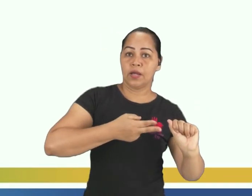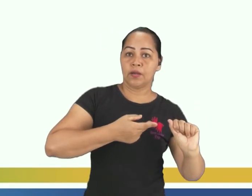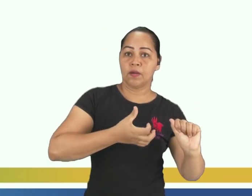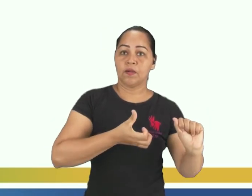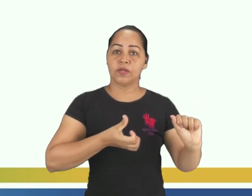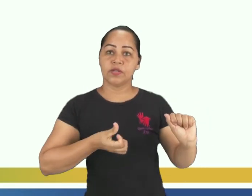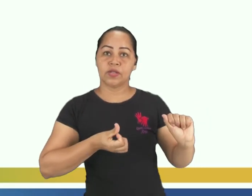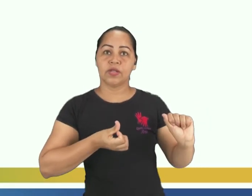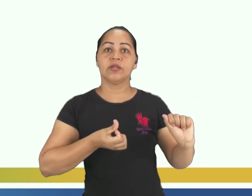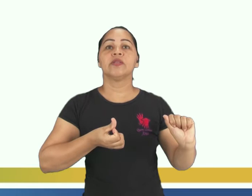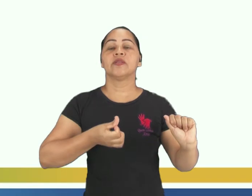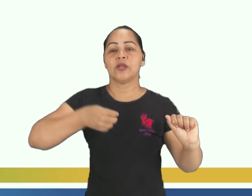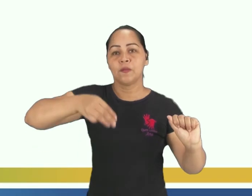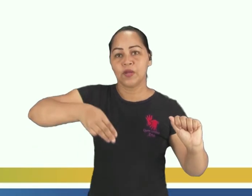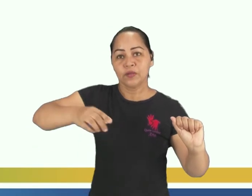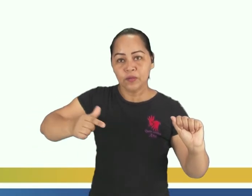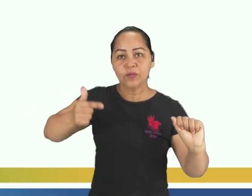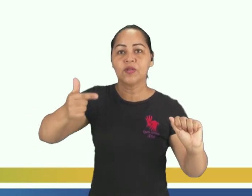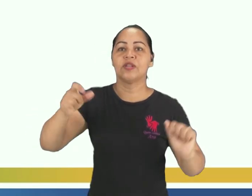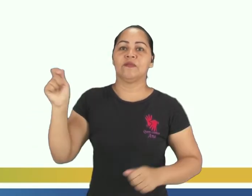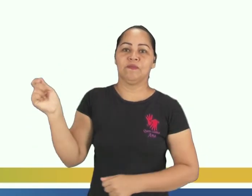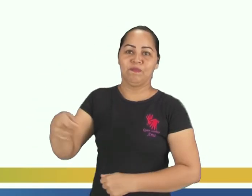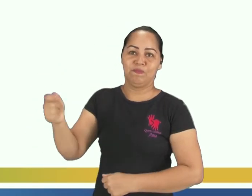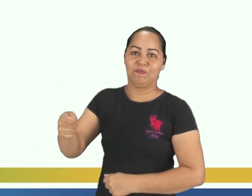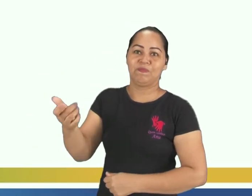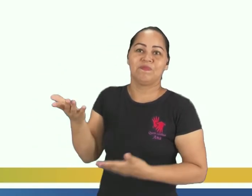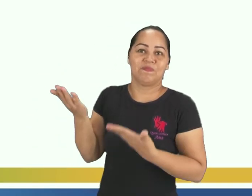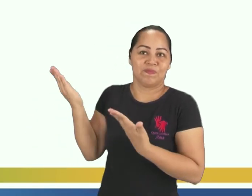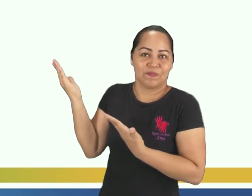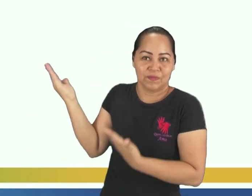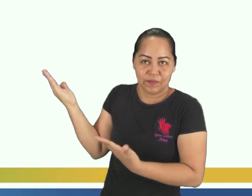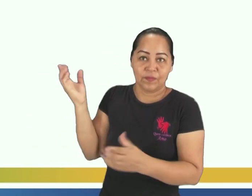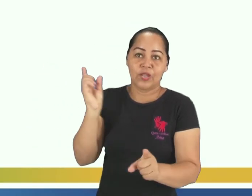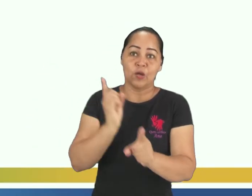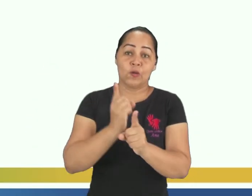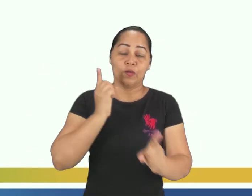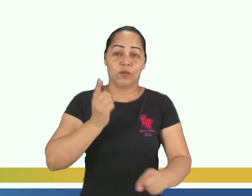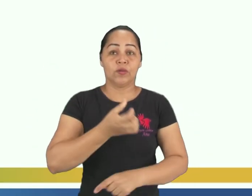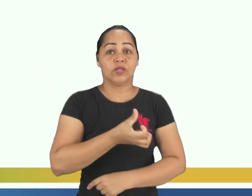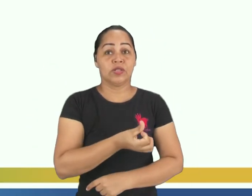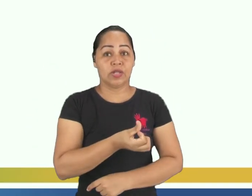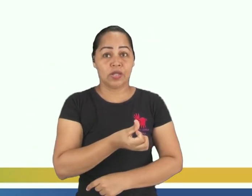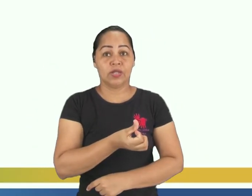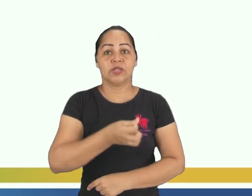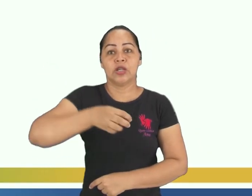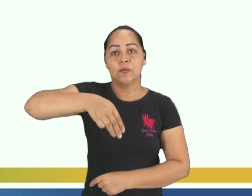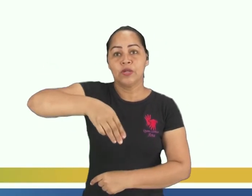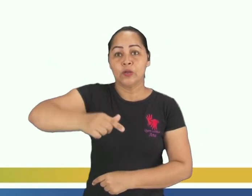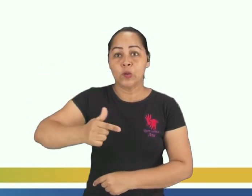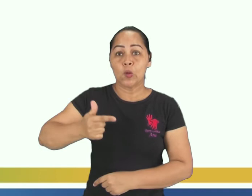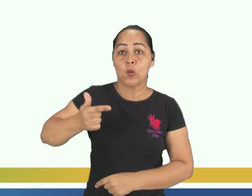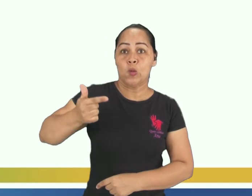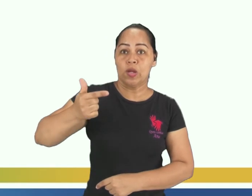falou 6, você acertou, muito bem. Então, quer dizer que a área dessa piscina é igual a 6 metros